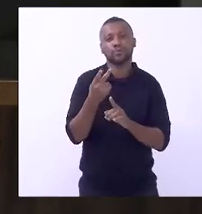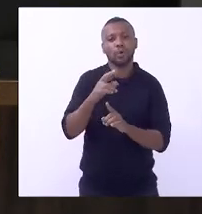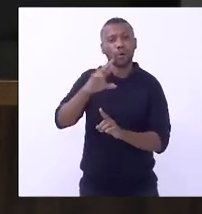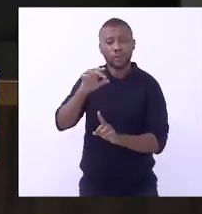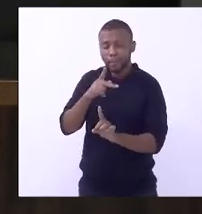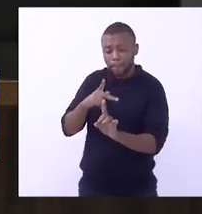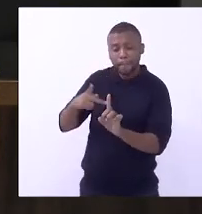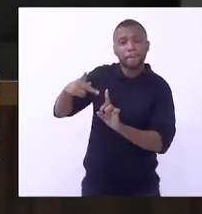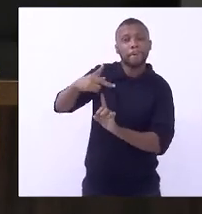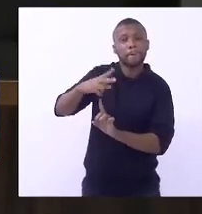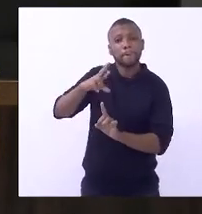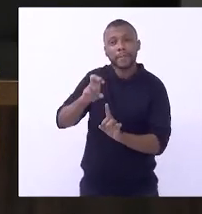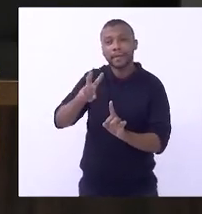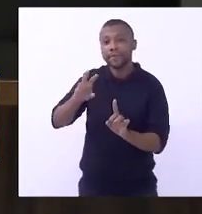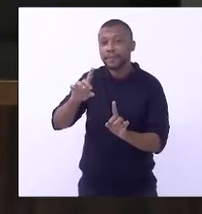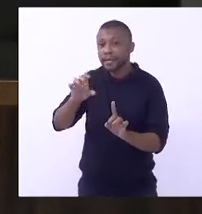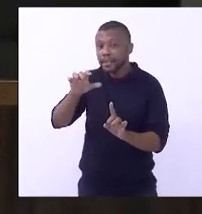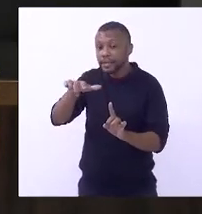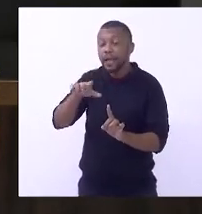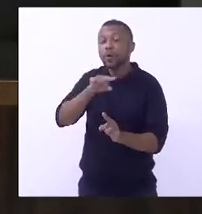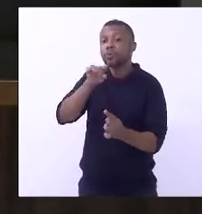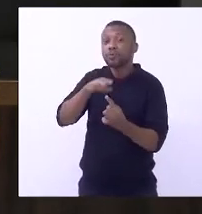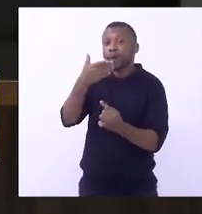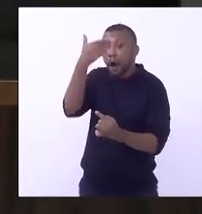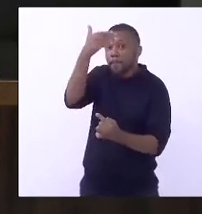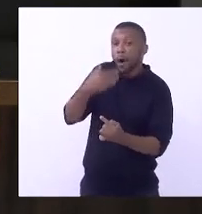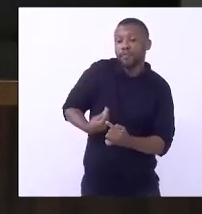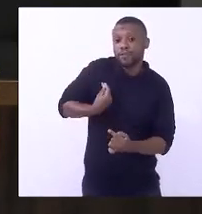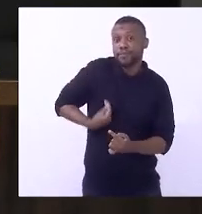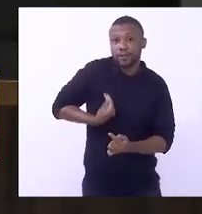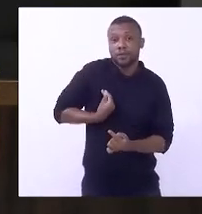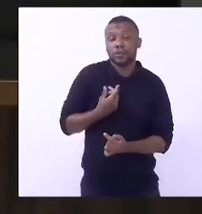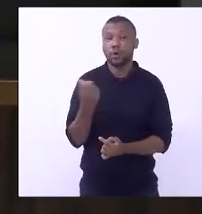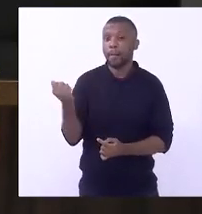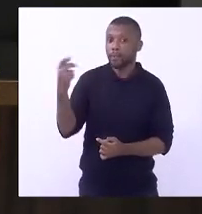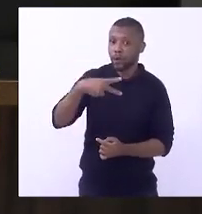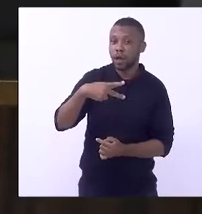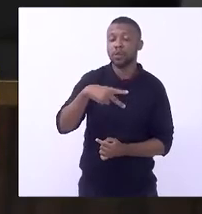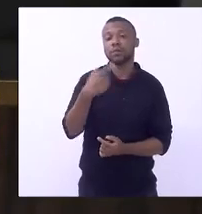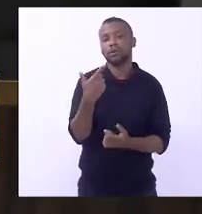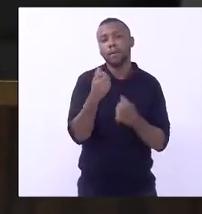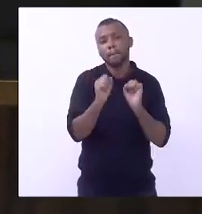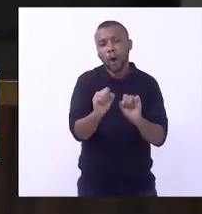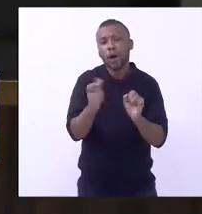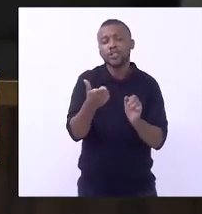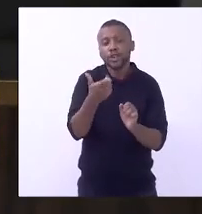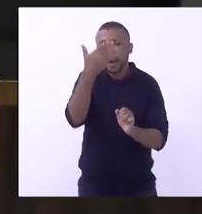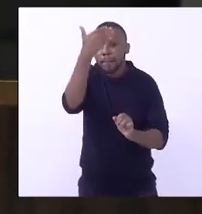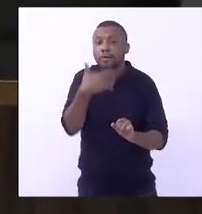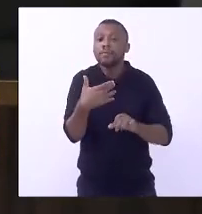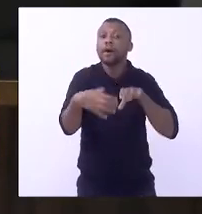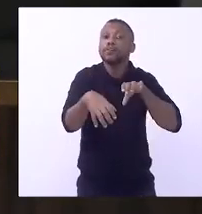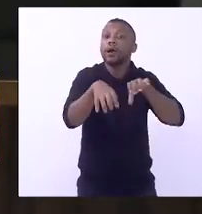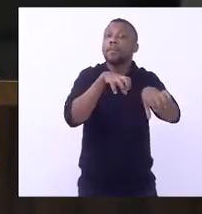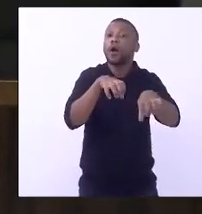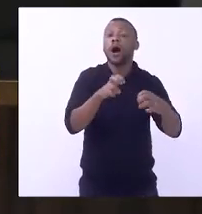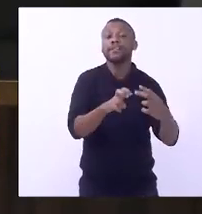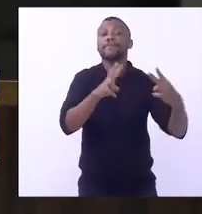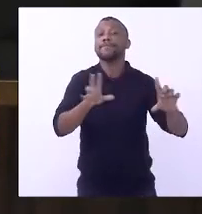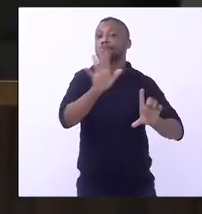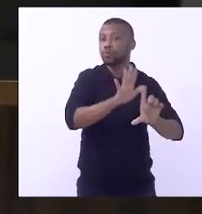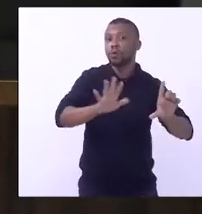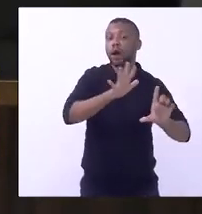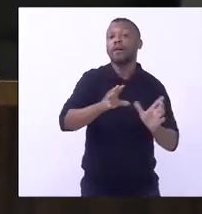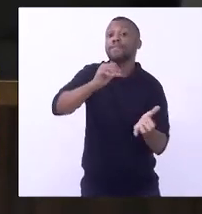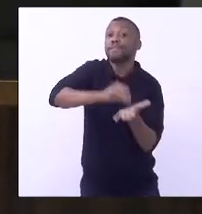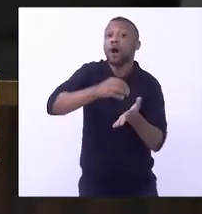a realizar a prova de vida de seus aposentados e pensionistas através de métodos remotos. Pendente de pareceres das comissões de Constituição e Justiça, de Servidores